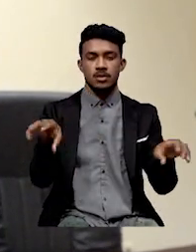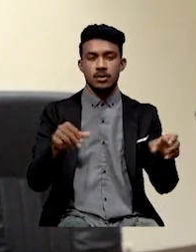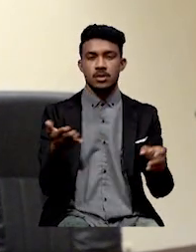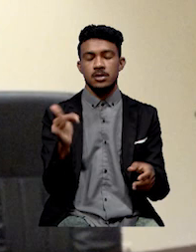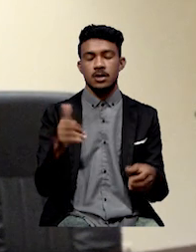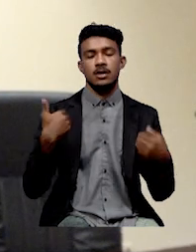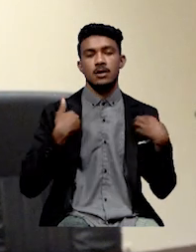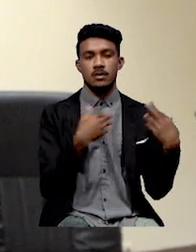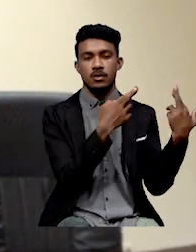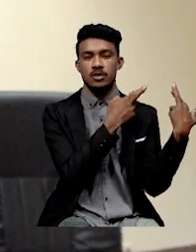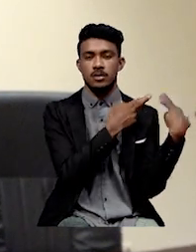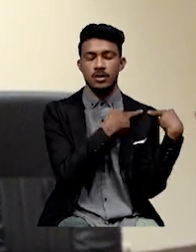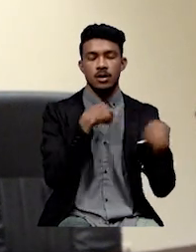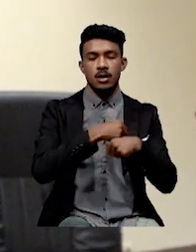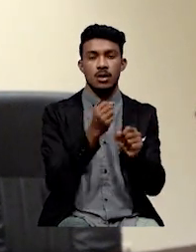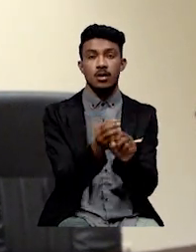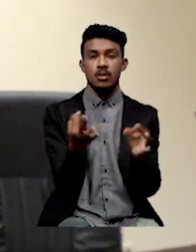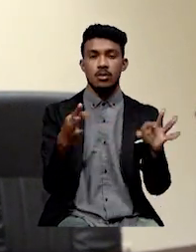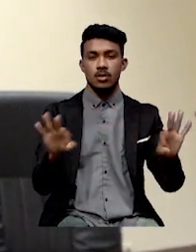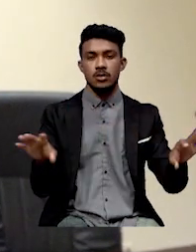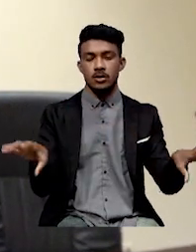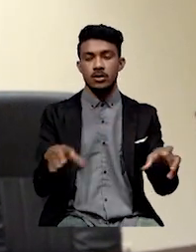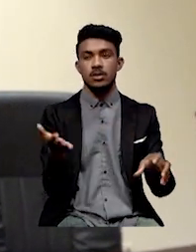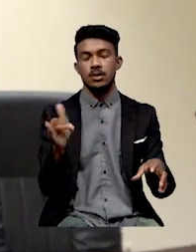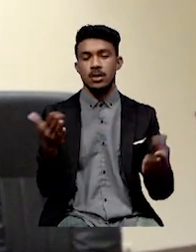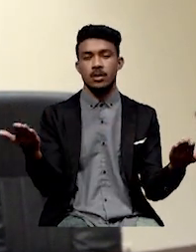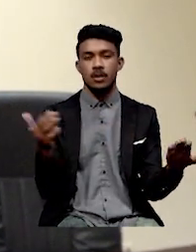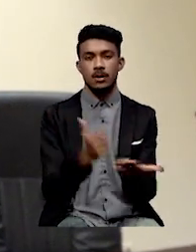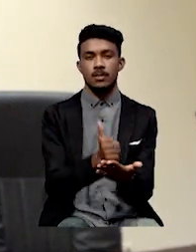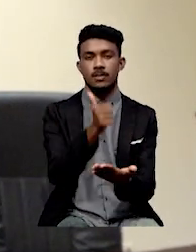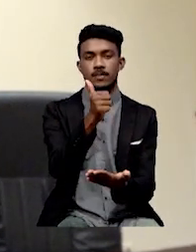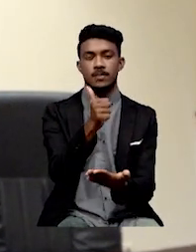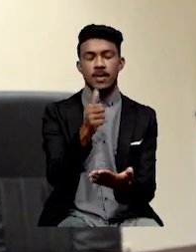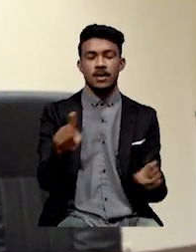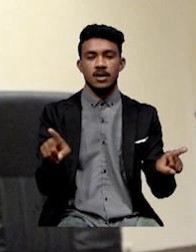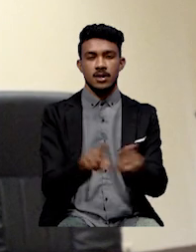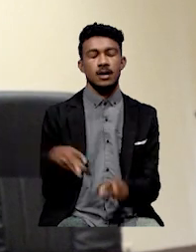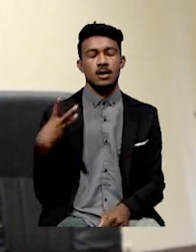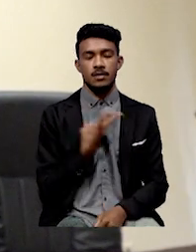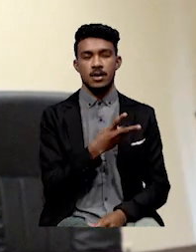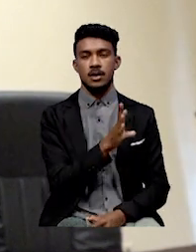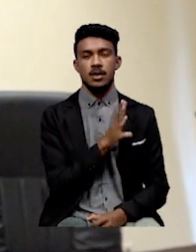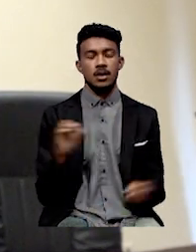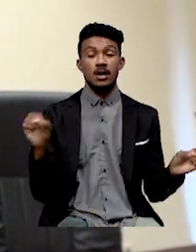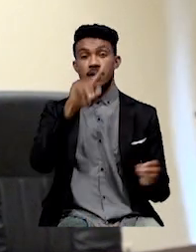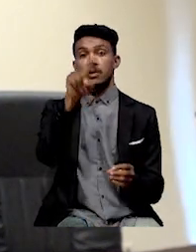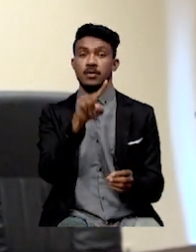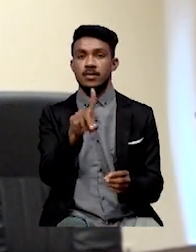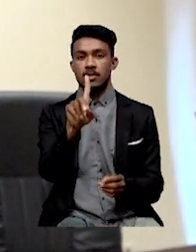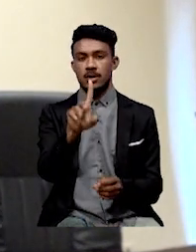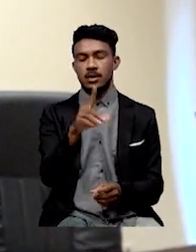responsabilidad ten ki ha finaliza obra serneve sira manan ne ami garanti ami la ia duvida baidane tam